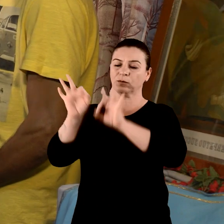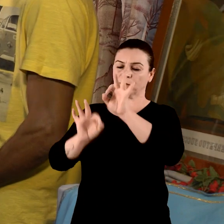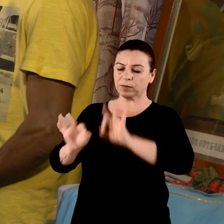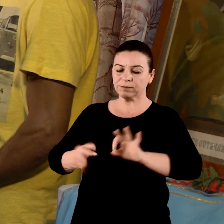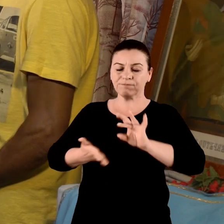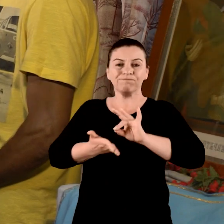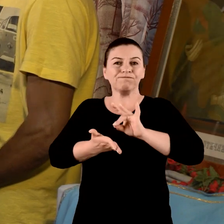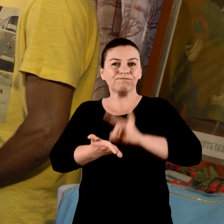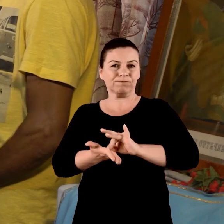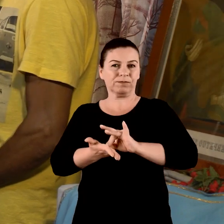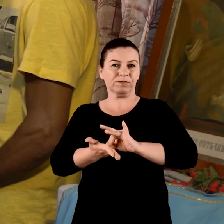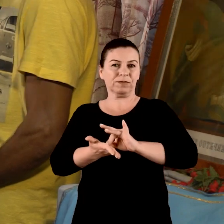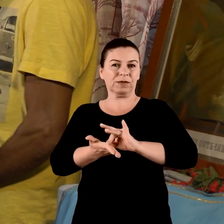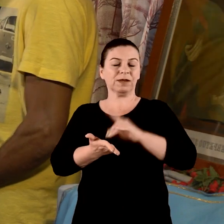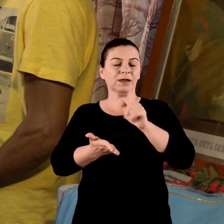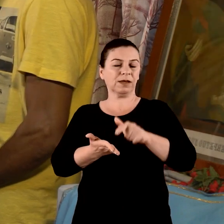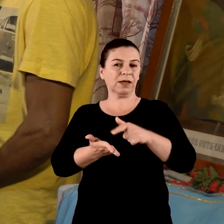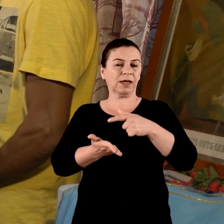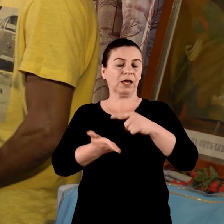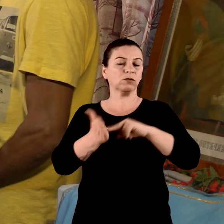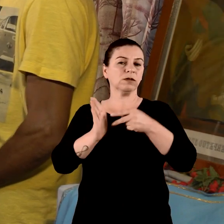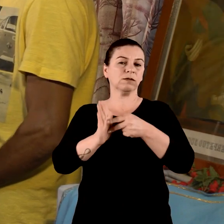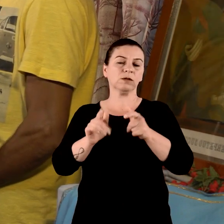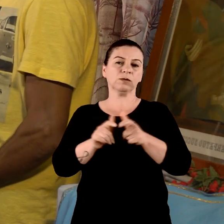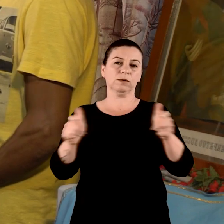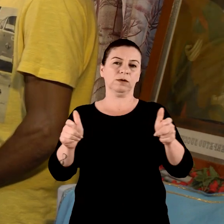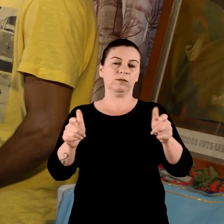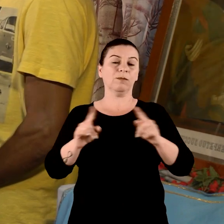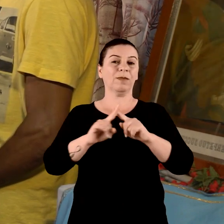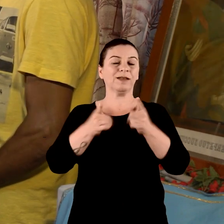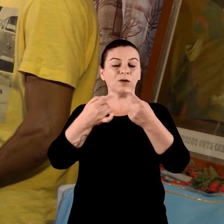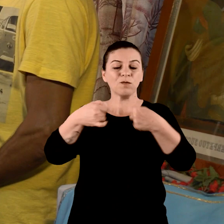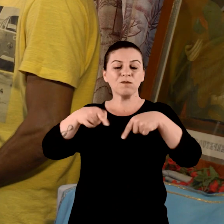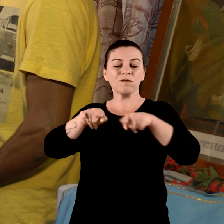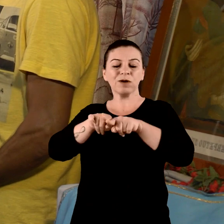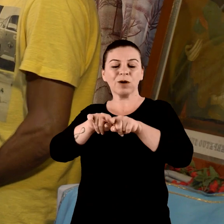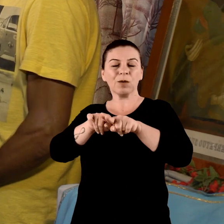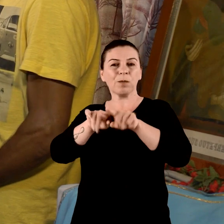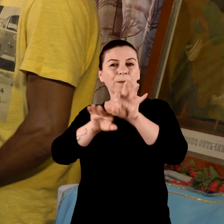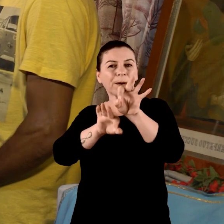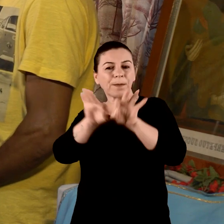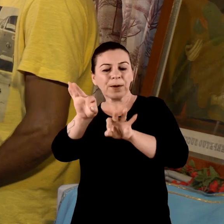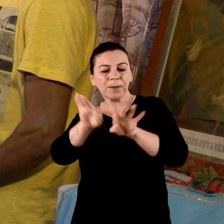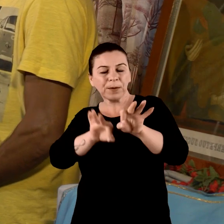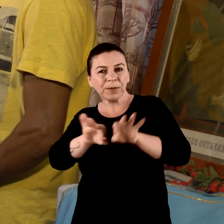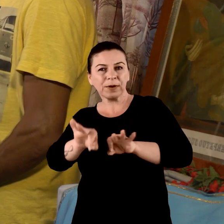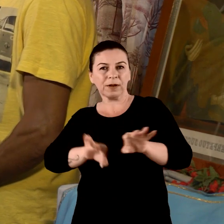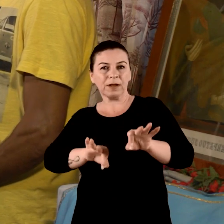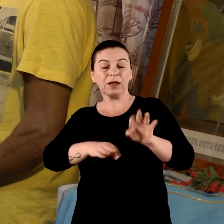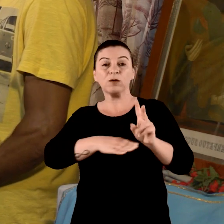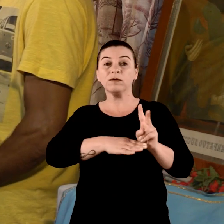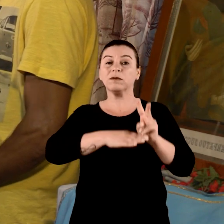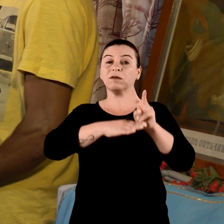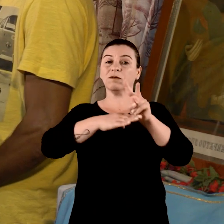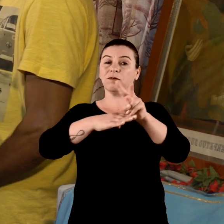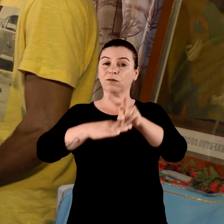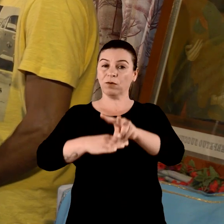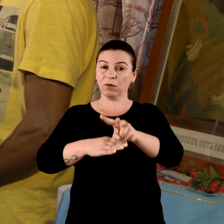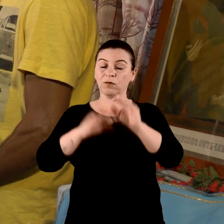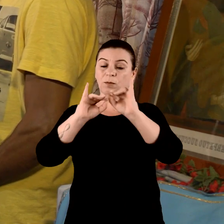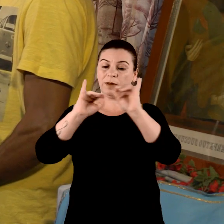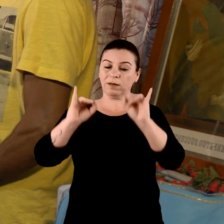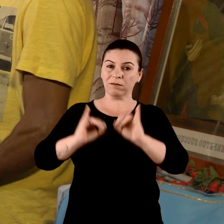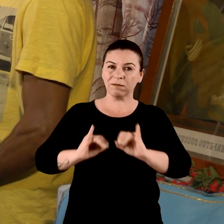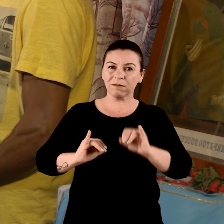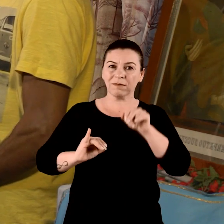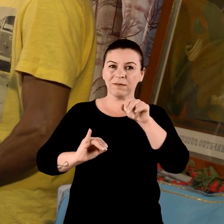uma restauração no sentido amplo. Eu faço uma reconstrução e uma interação. Eu devolvo para aquela